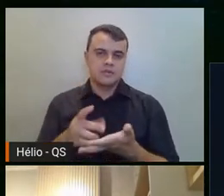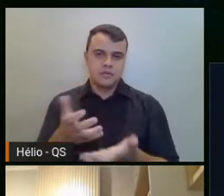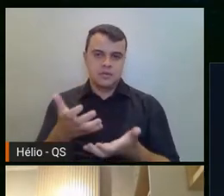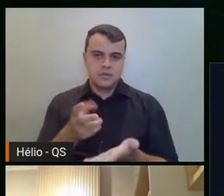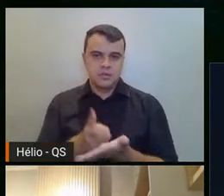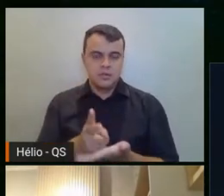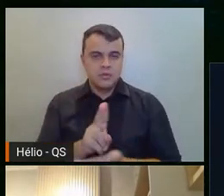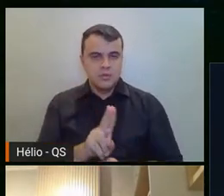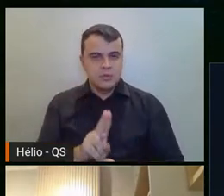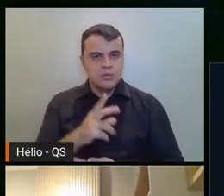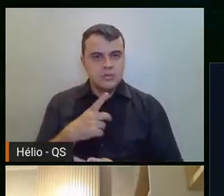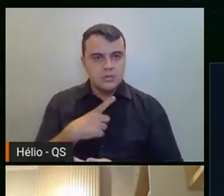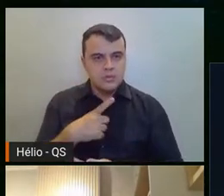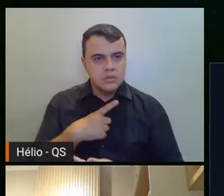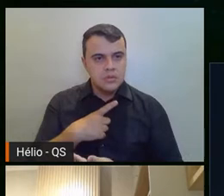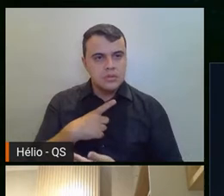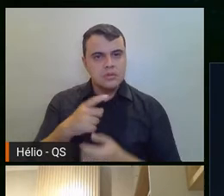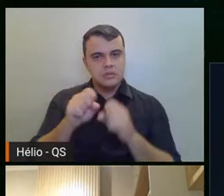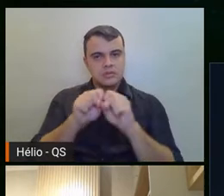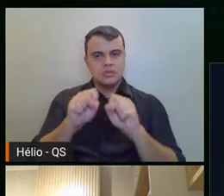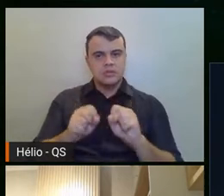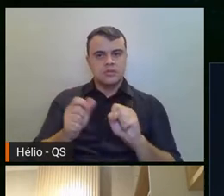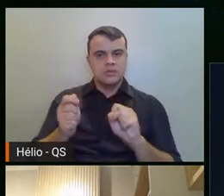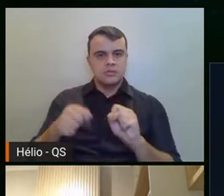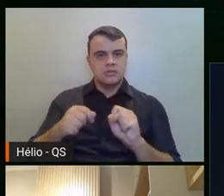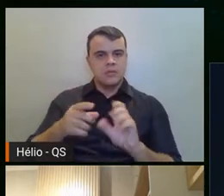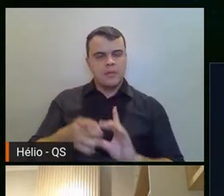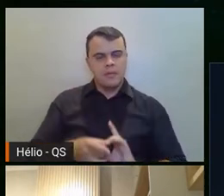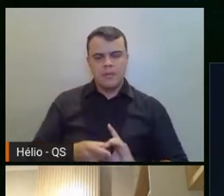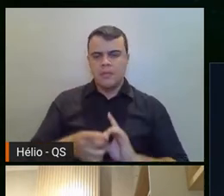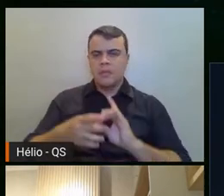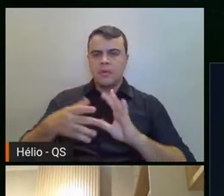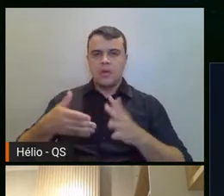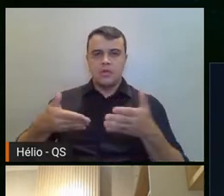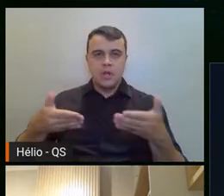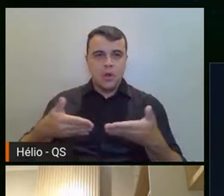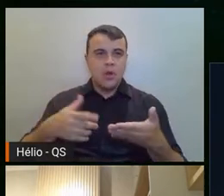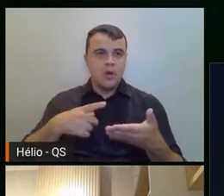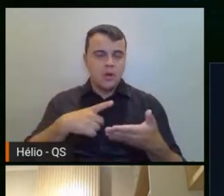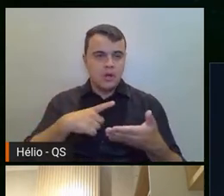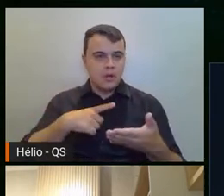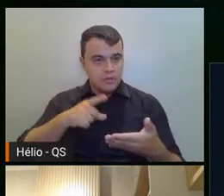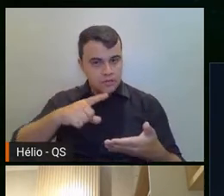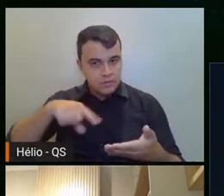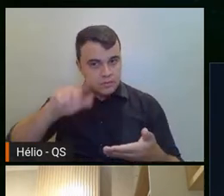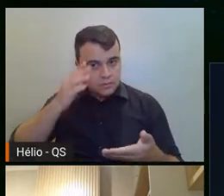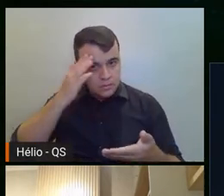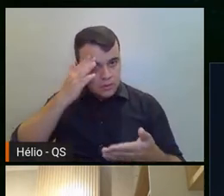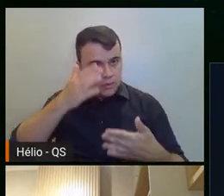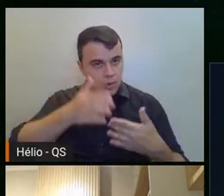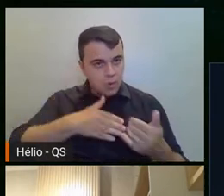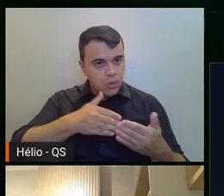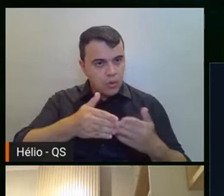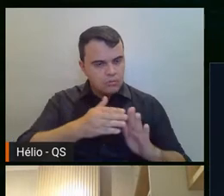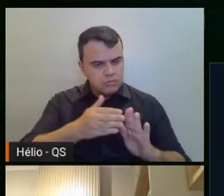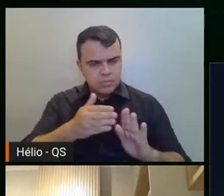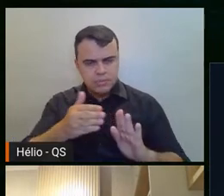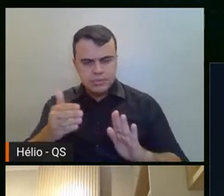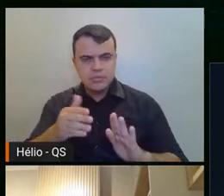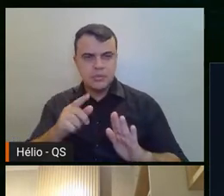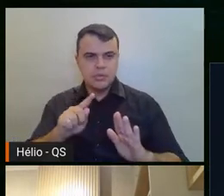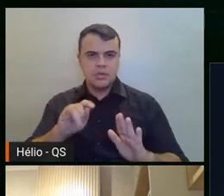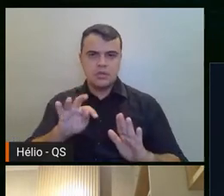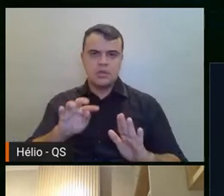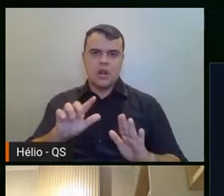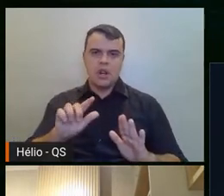utilizar né uma ferramenta que é o mais democrático possível e vocês sabem que qualquer pipeline que você faz no Git